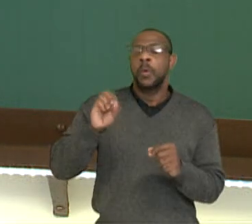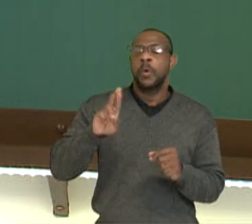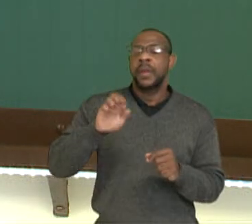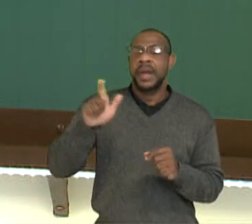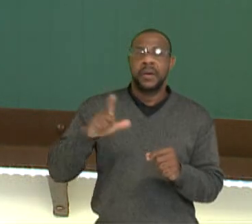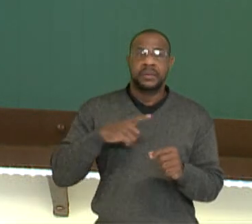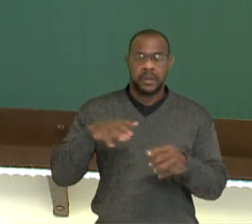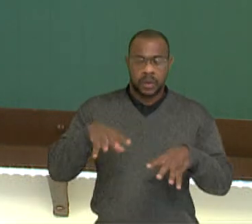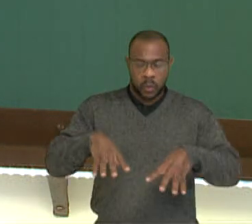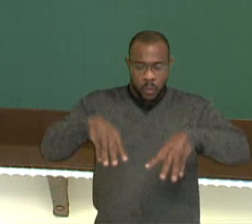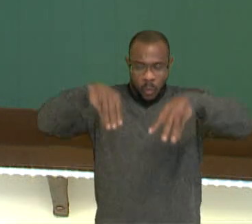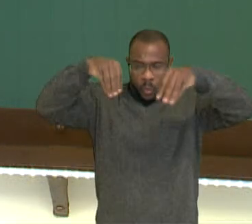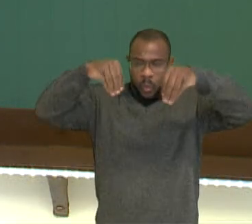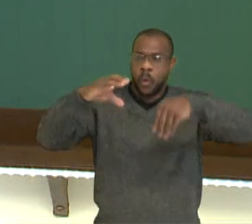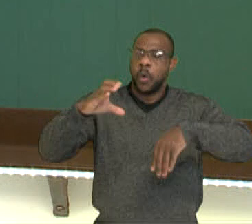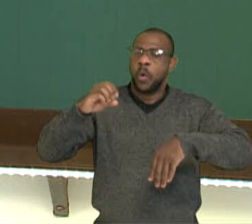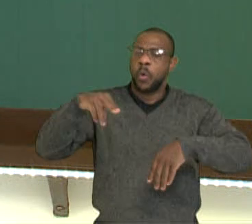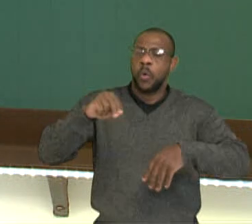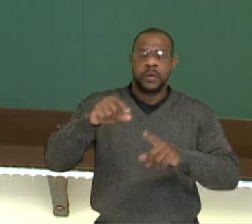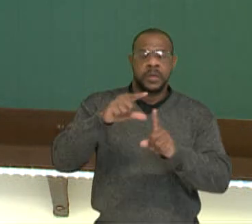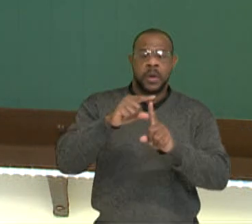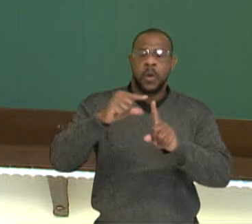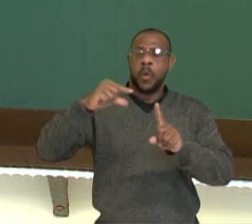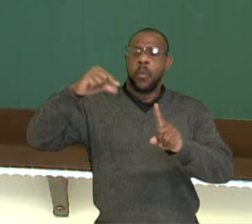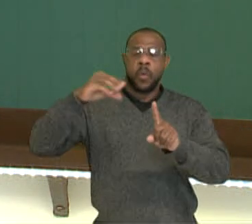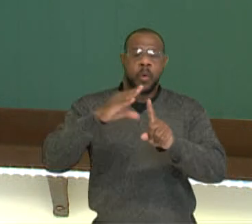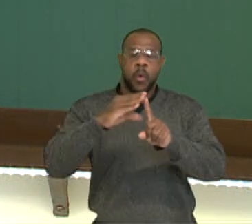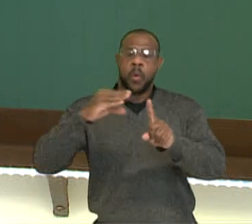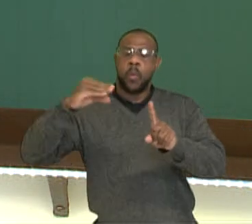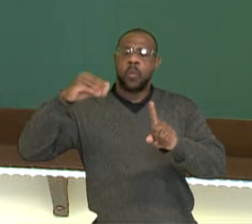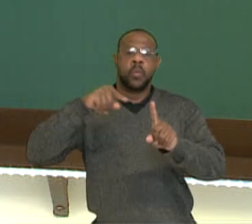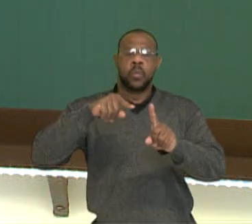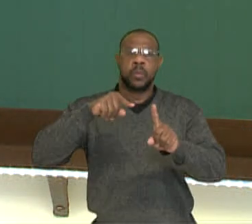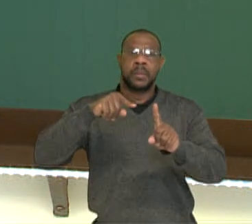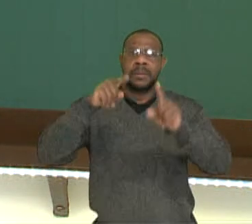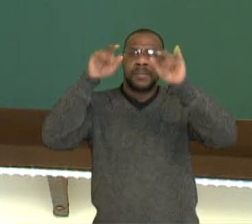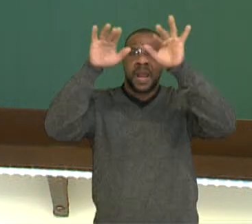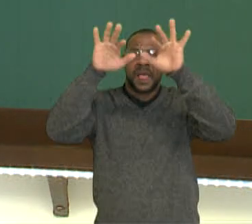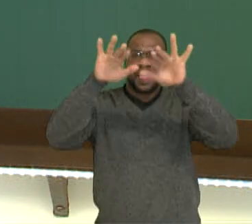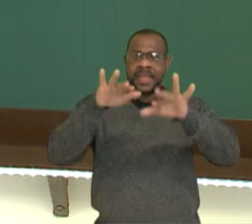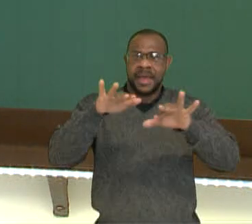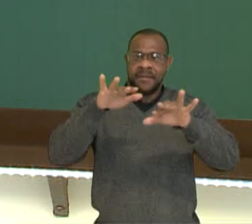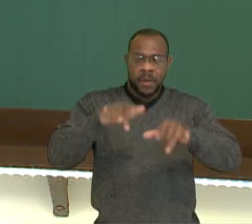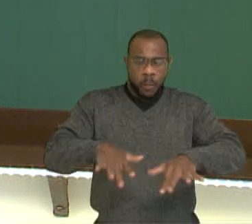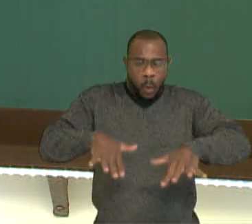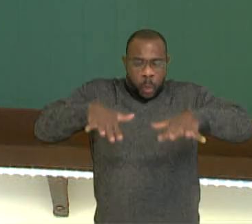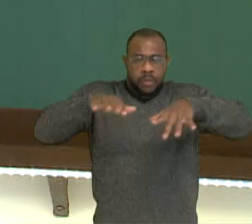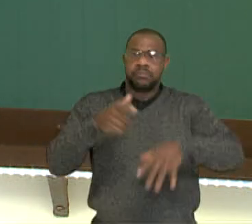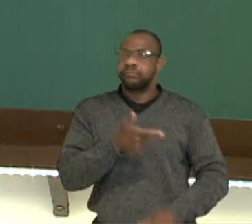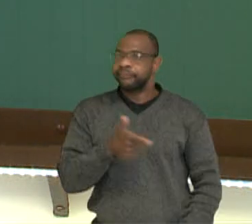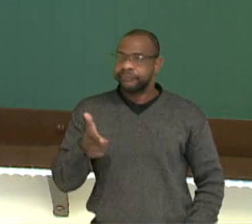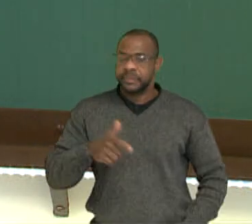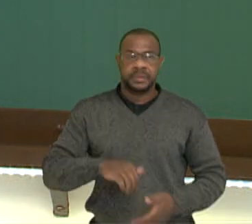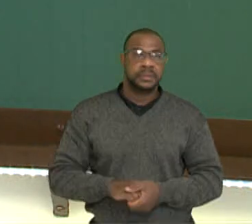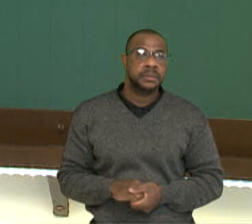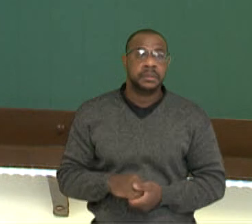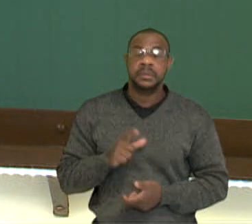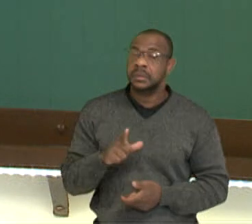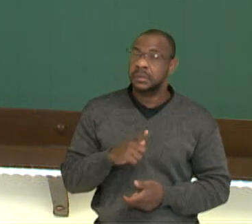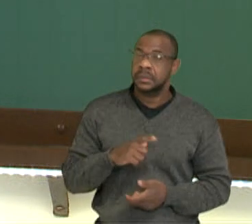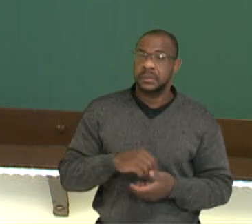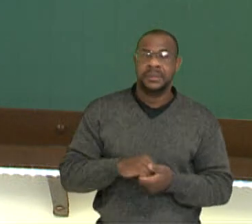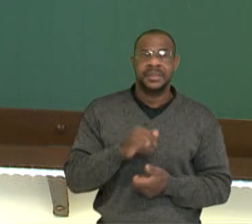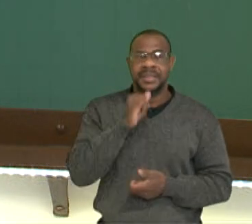cone, para que a neve não se acumule sobre elas. E um exemplo que nós temos no nosso cotidiano cultural é quando